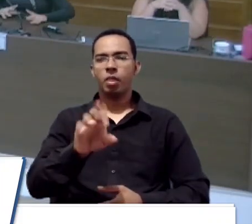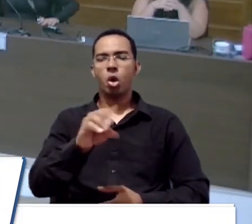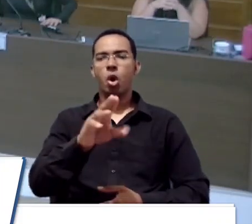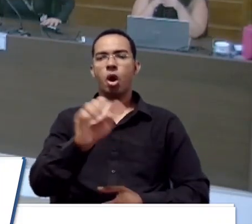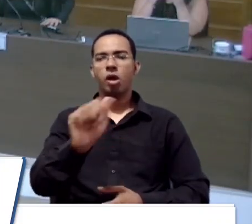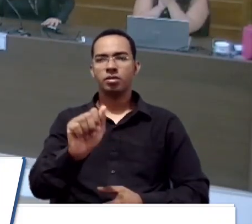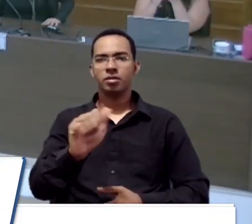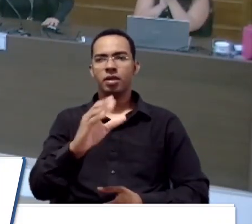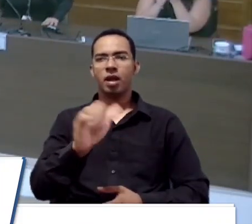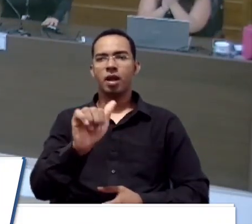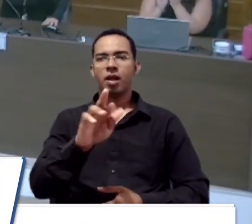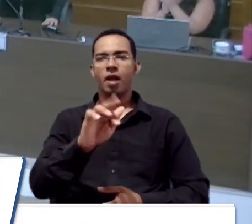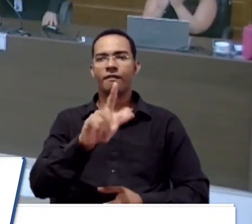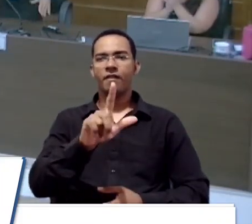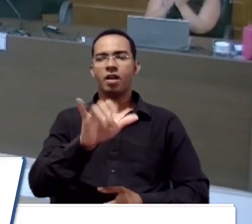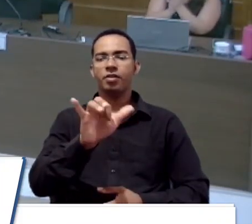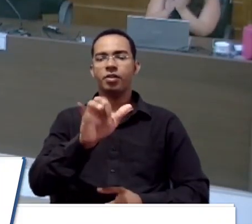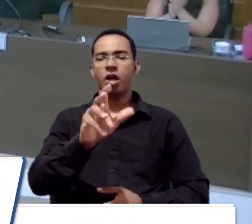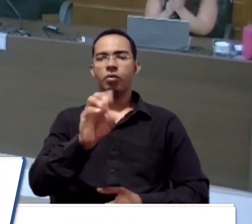Carvalho.